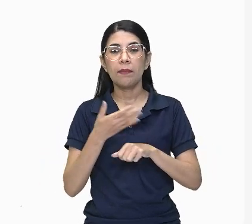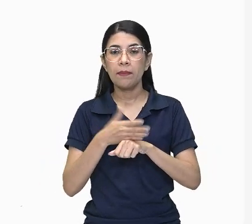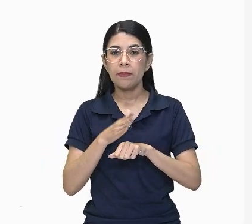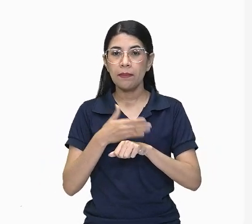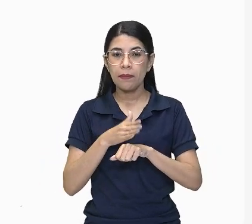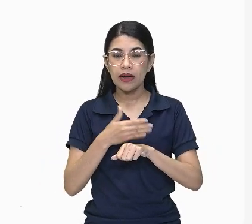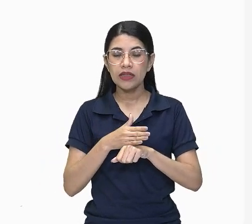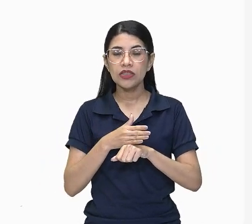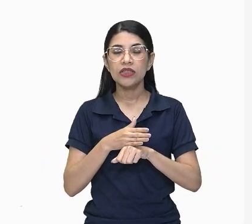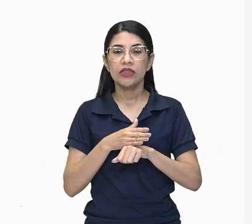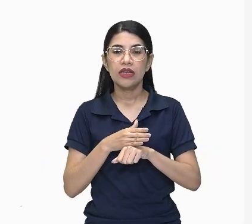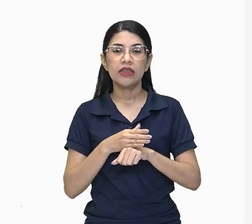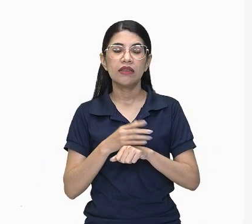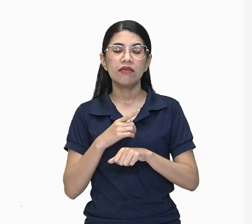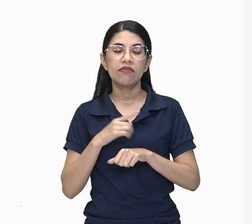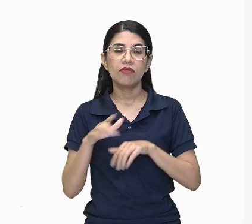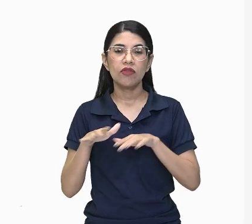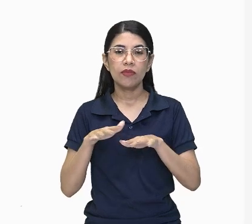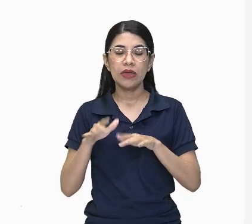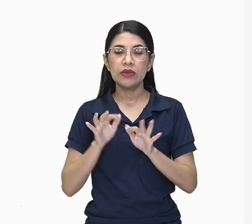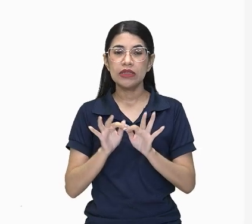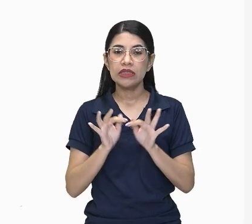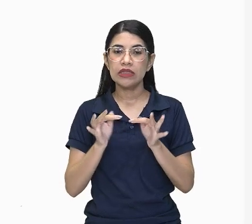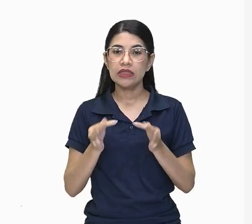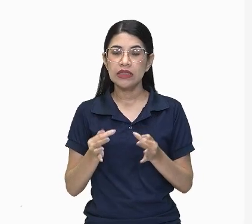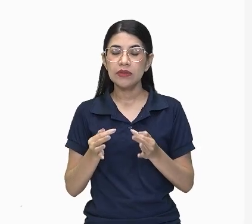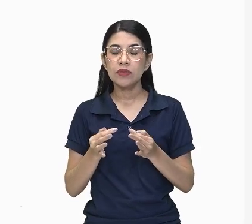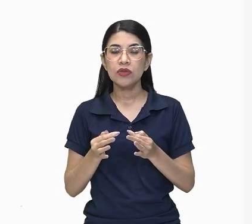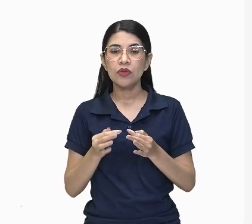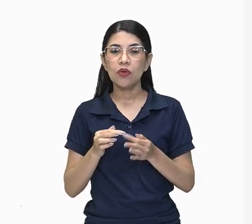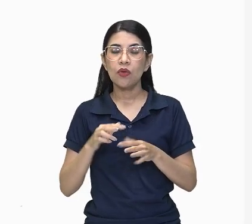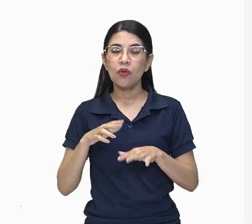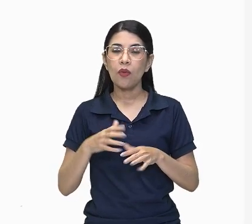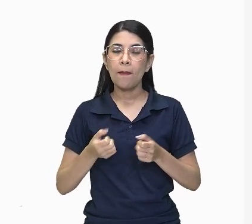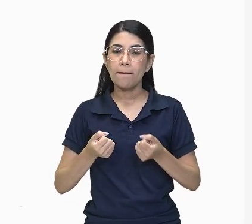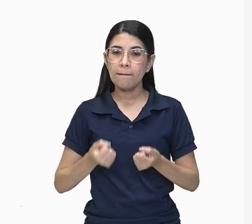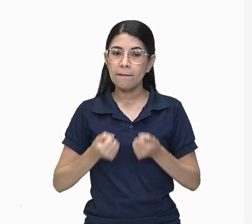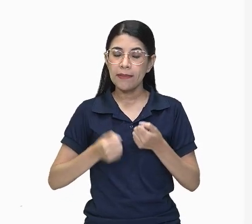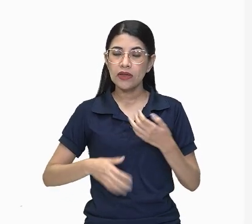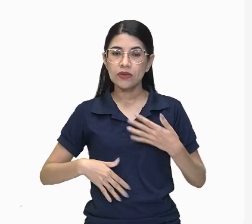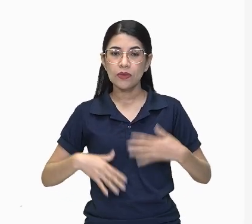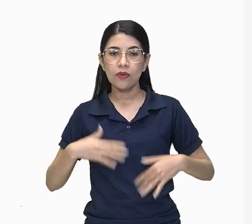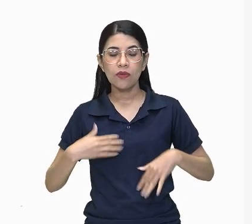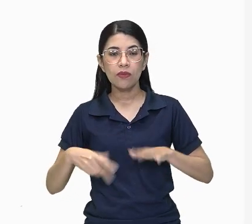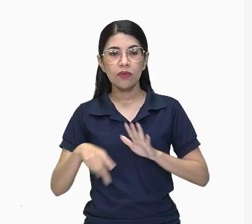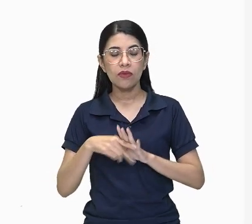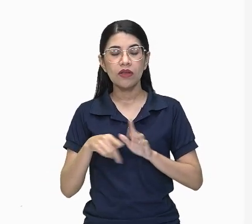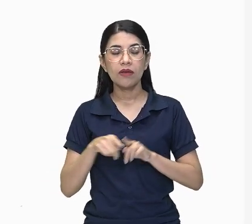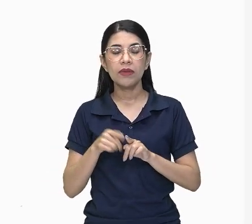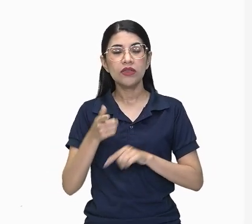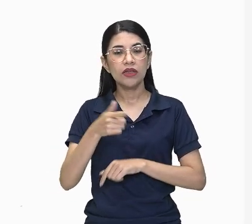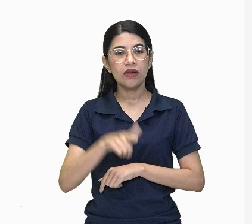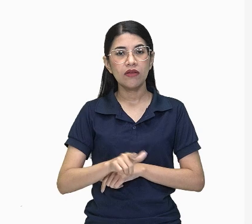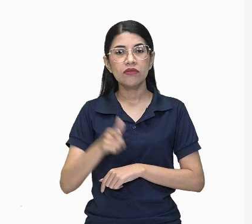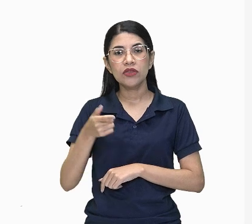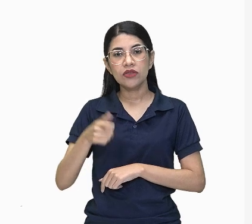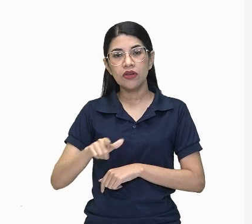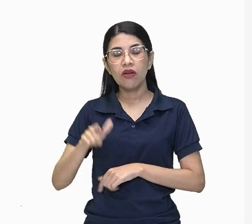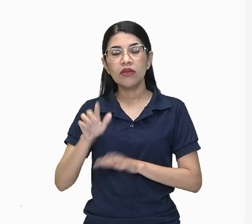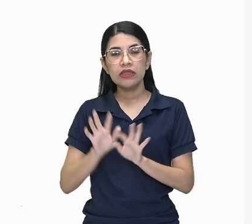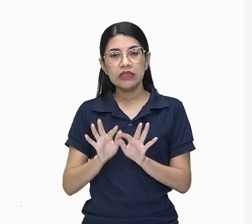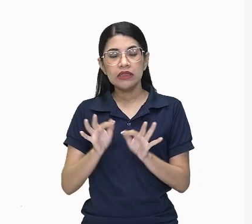treinamento de step realizam movimentações simples de levantamento do próprio peso corporal de forma repetida e